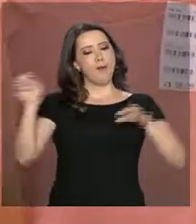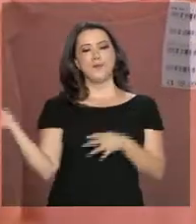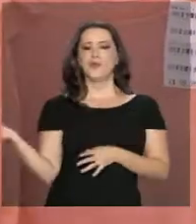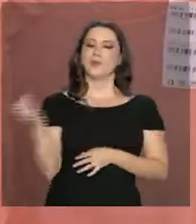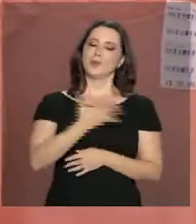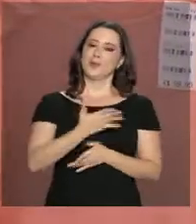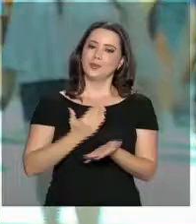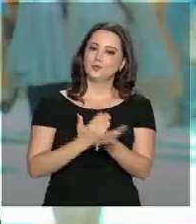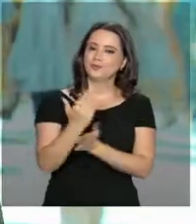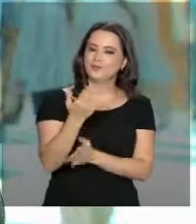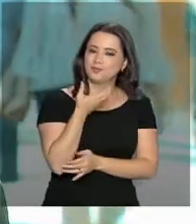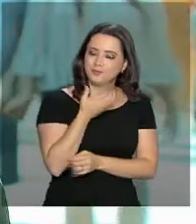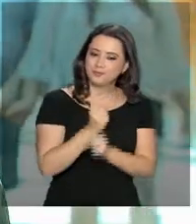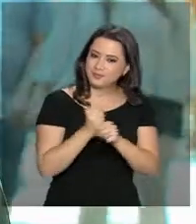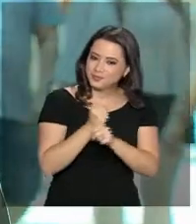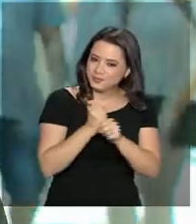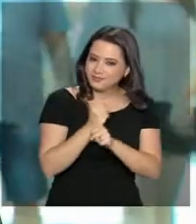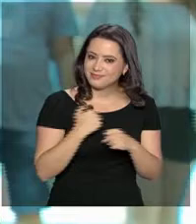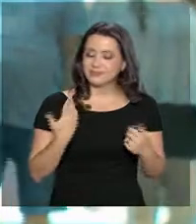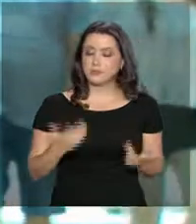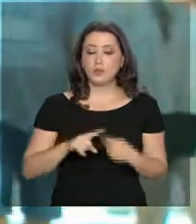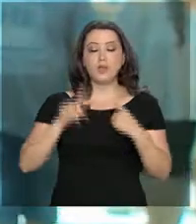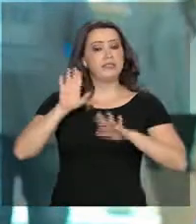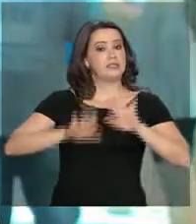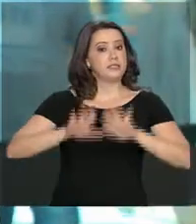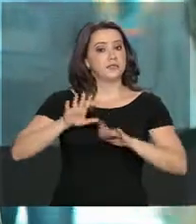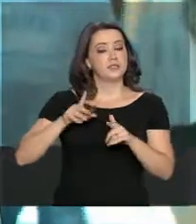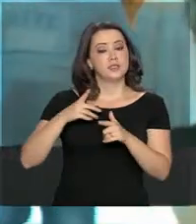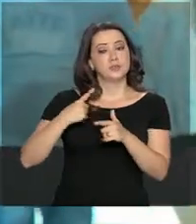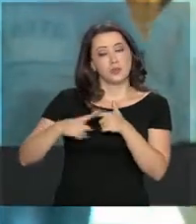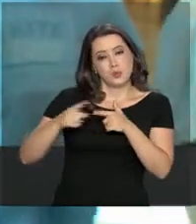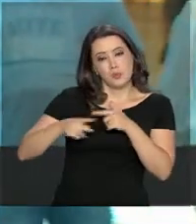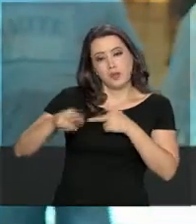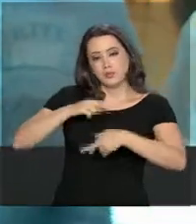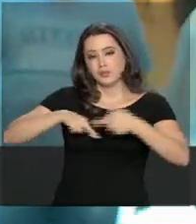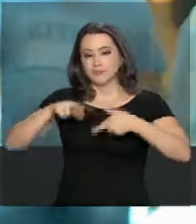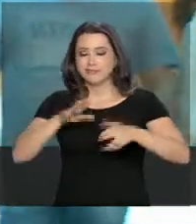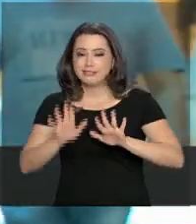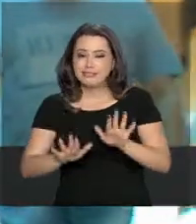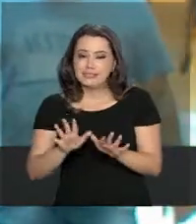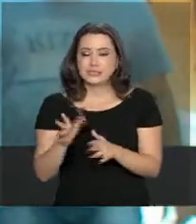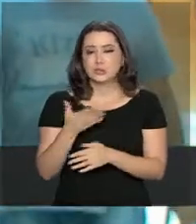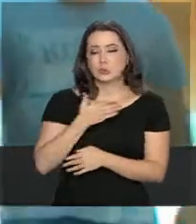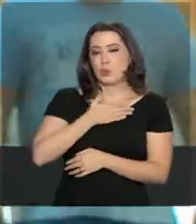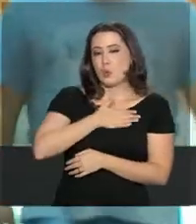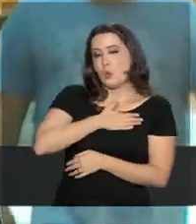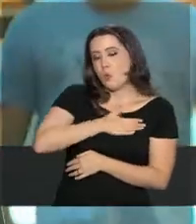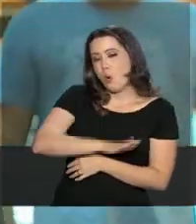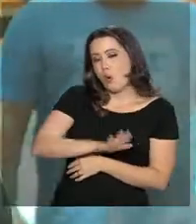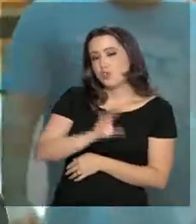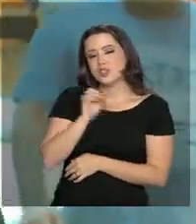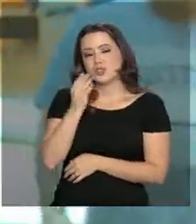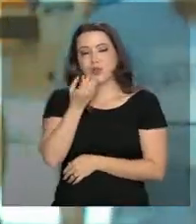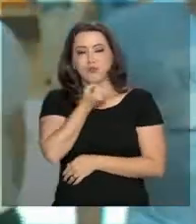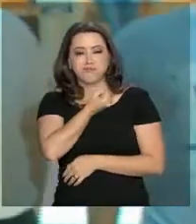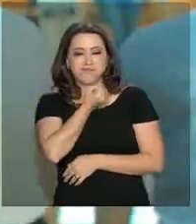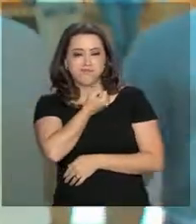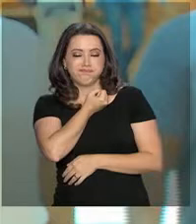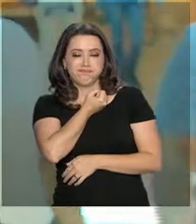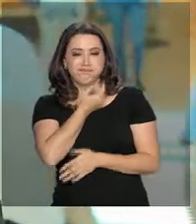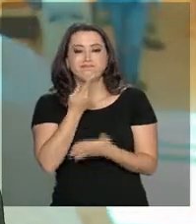o ano que se inicia mas nem sempre o presente é o ideal ou não agrada ou não é do tamanho certo e aí é preciso